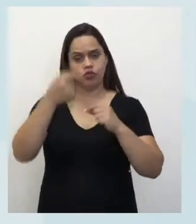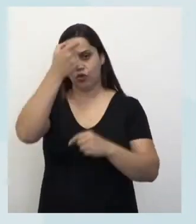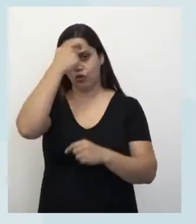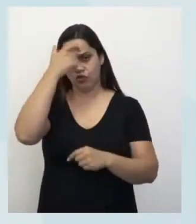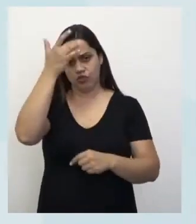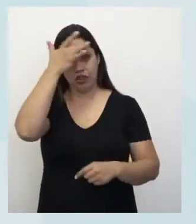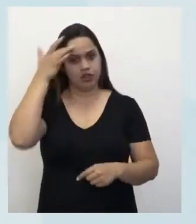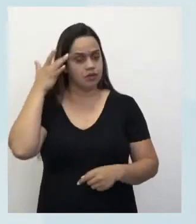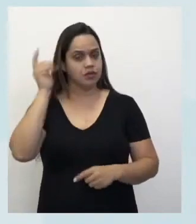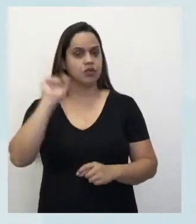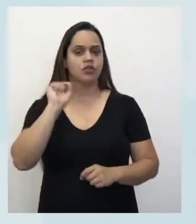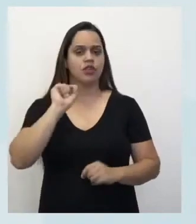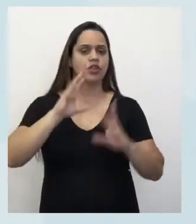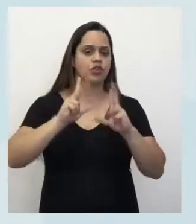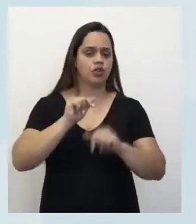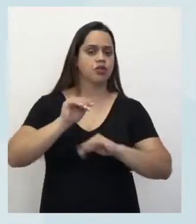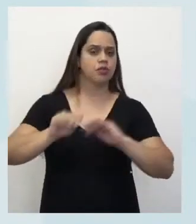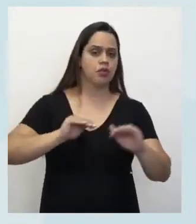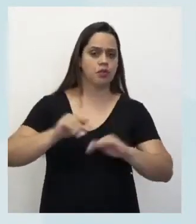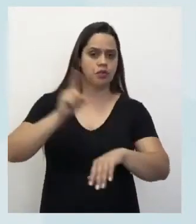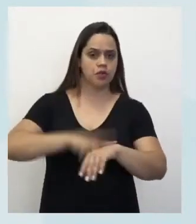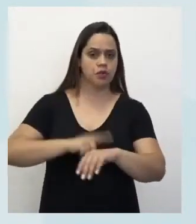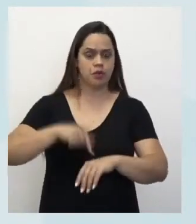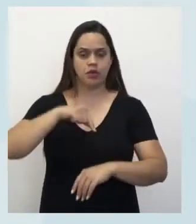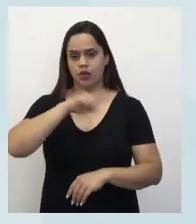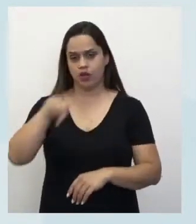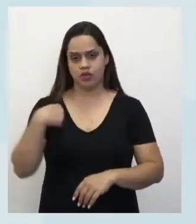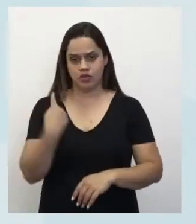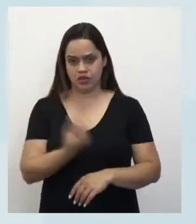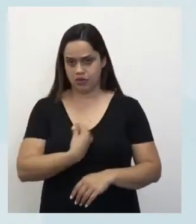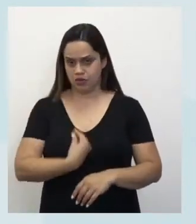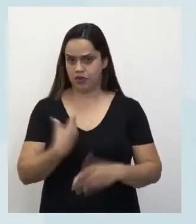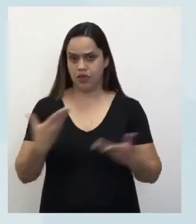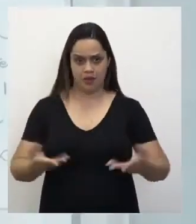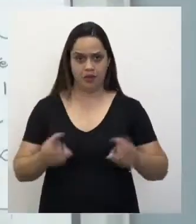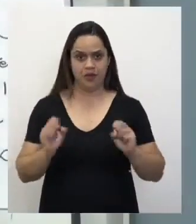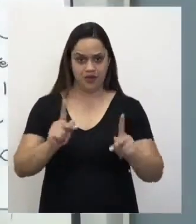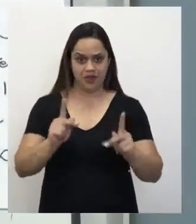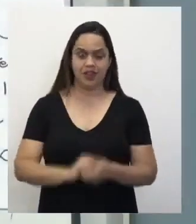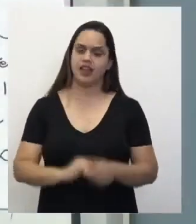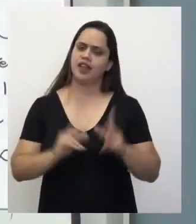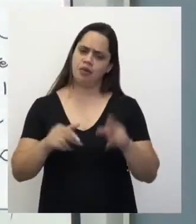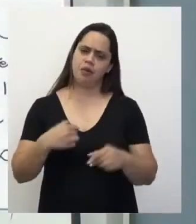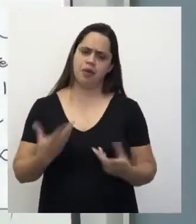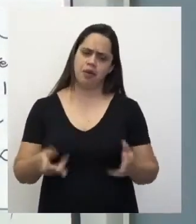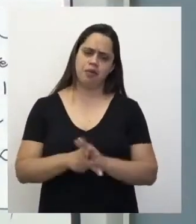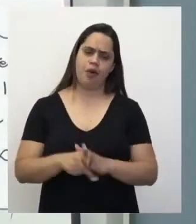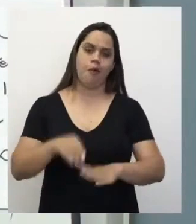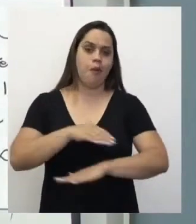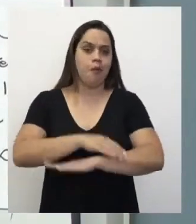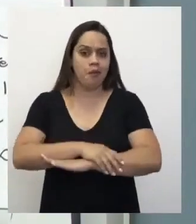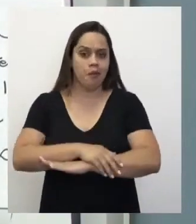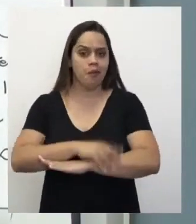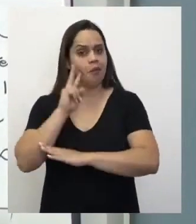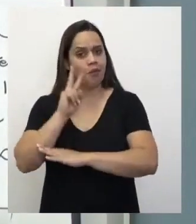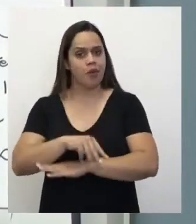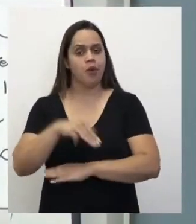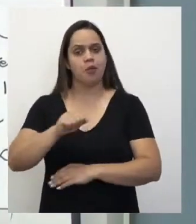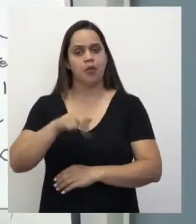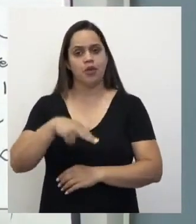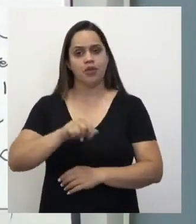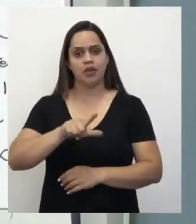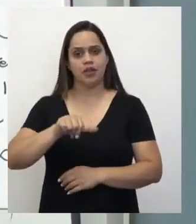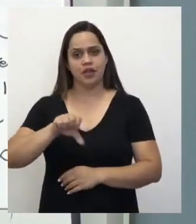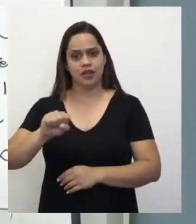né, todo esse momento que nós estamos passando aí, tá bom? E como a Mona Lisa, né, poderia se sentir, né, num primeiro